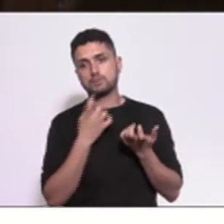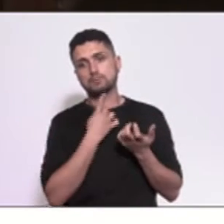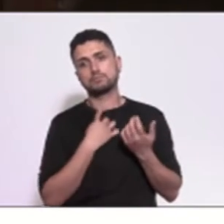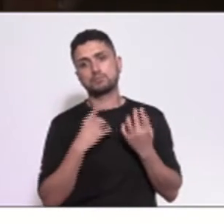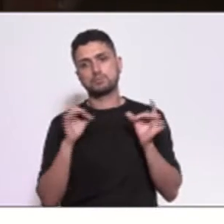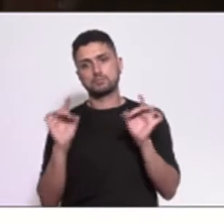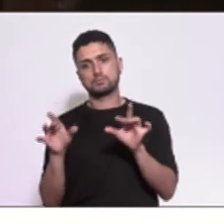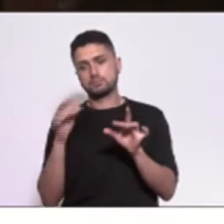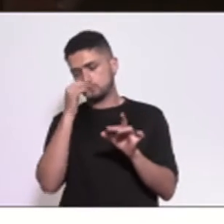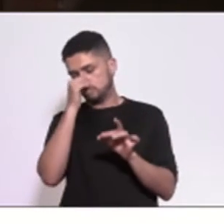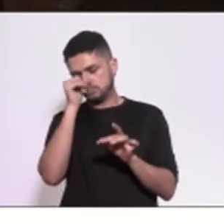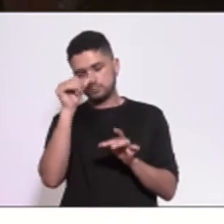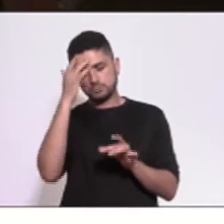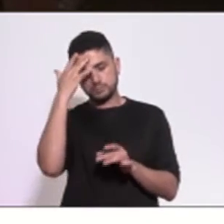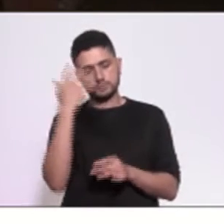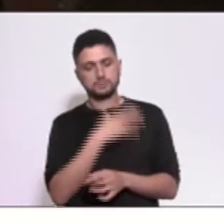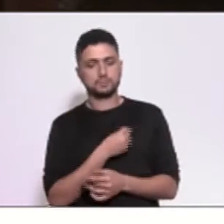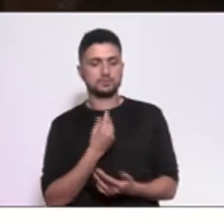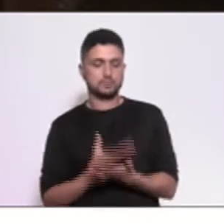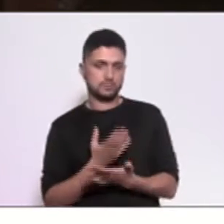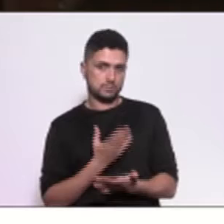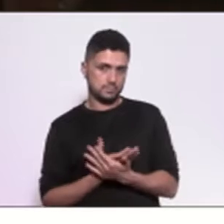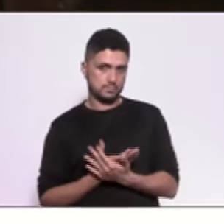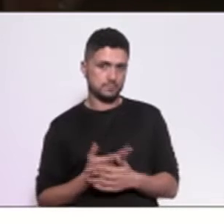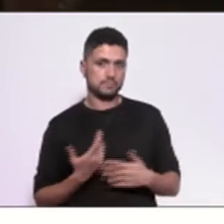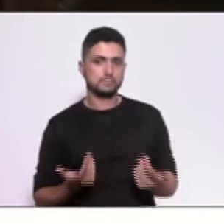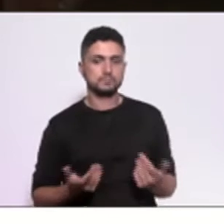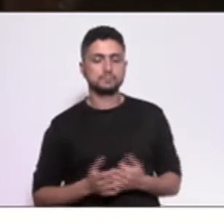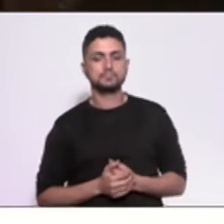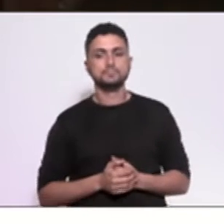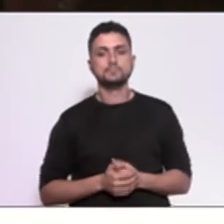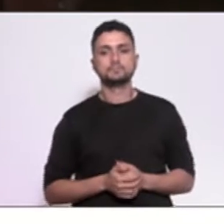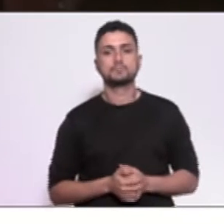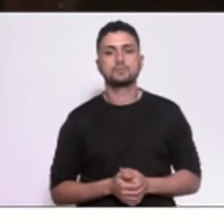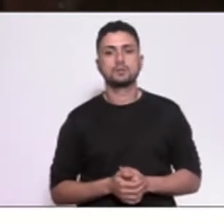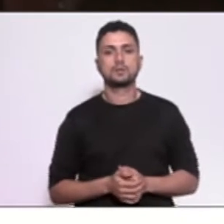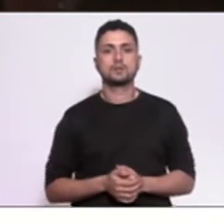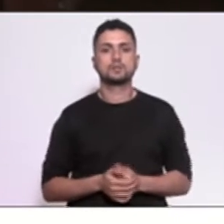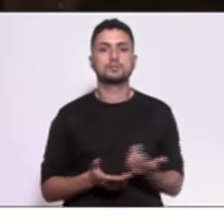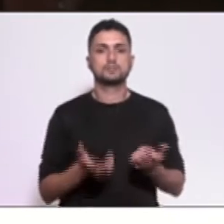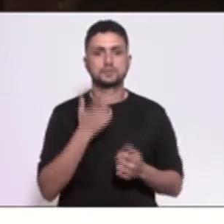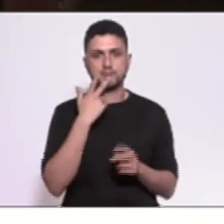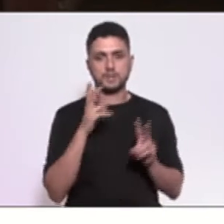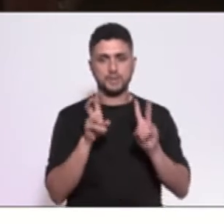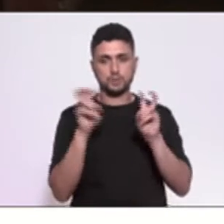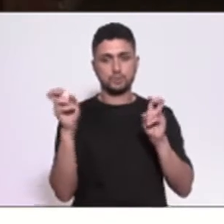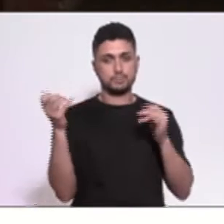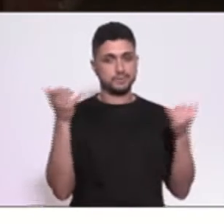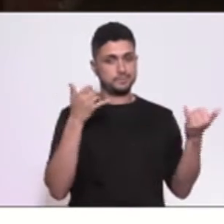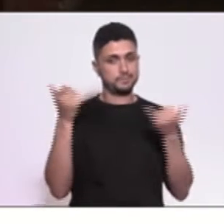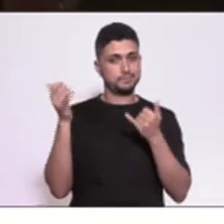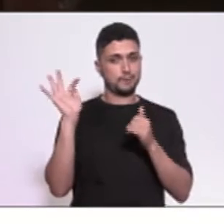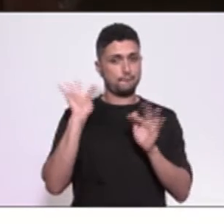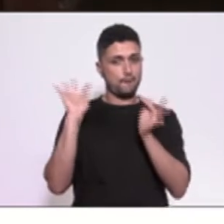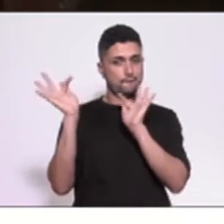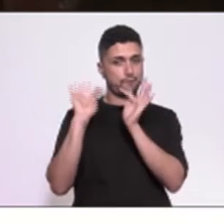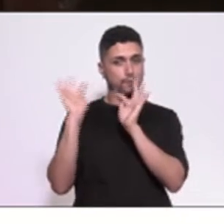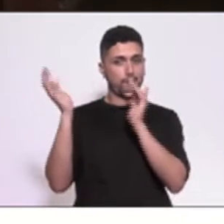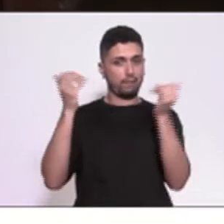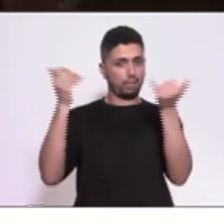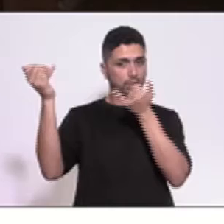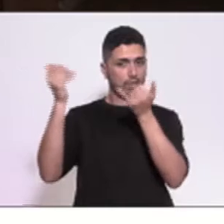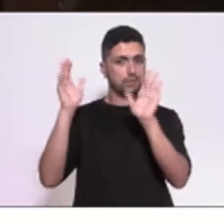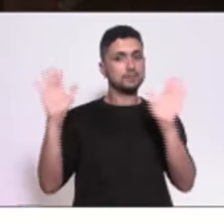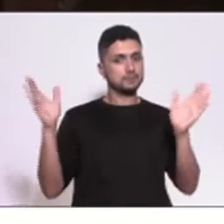filhos participarem. Agora vamos falar sobre a polêmica atual. O que